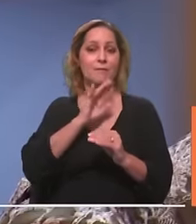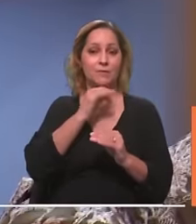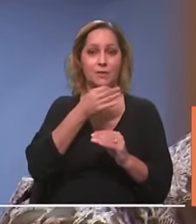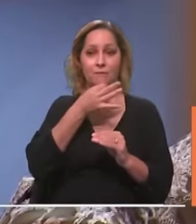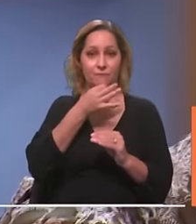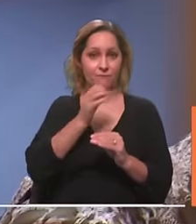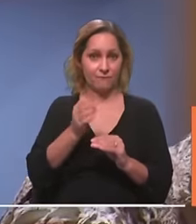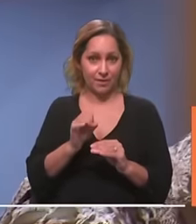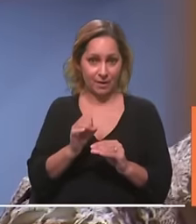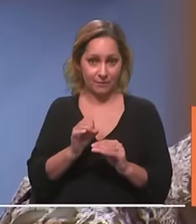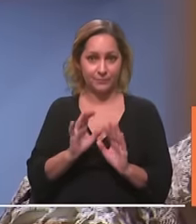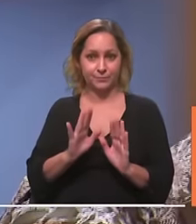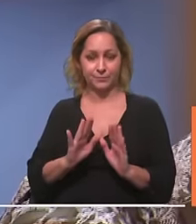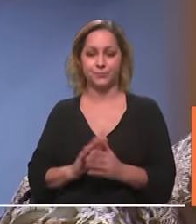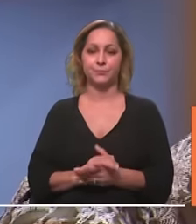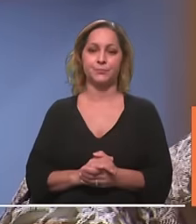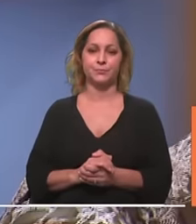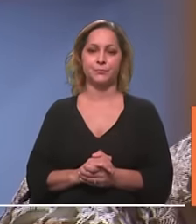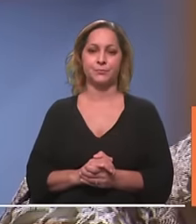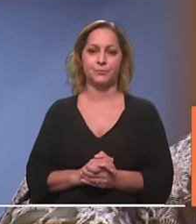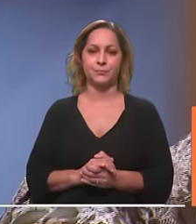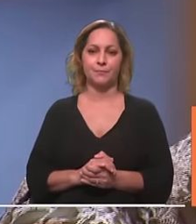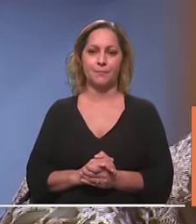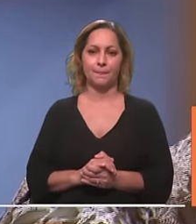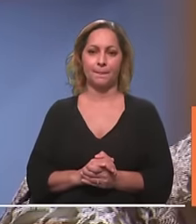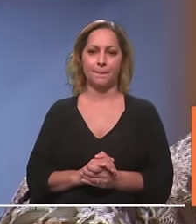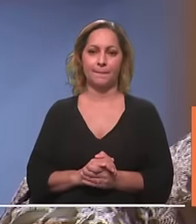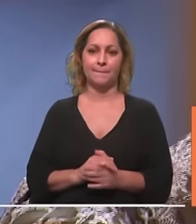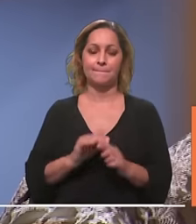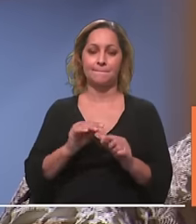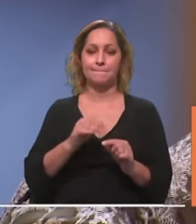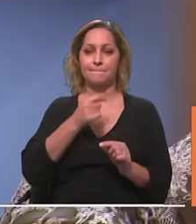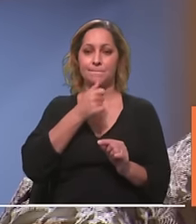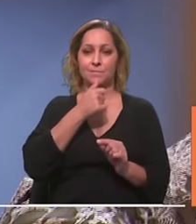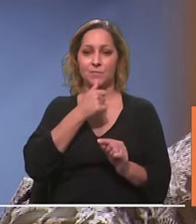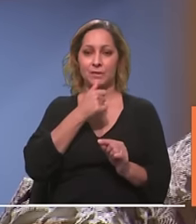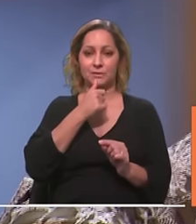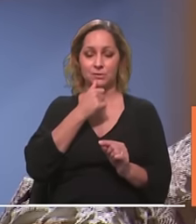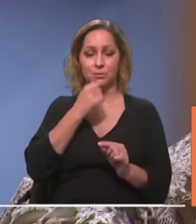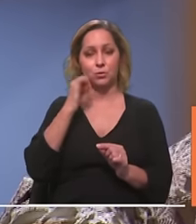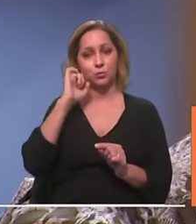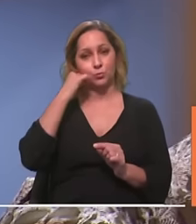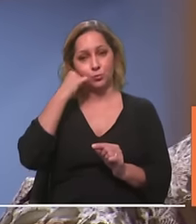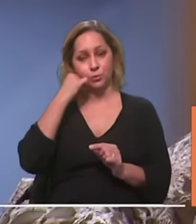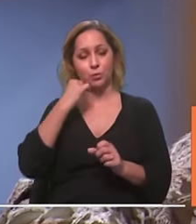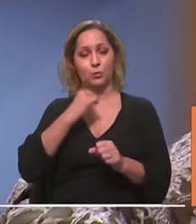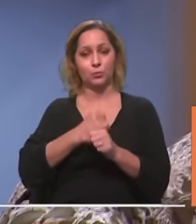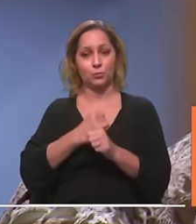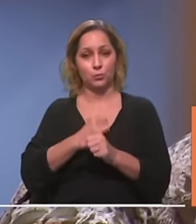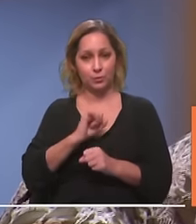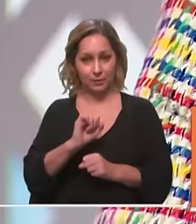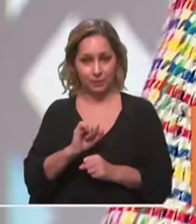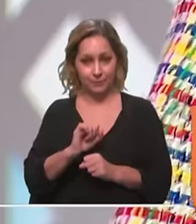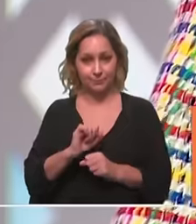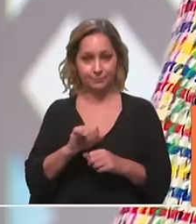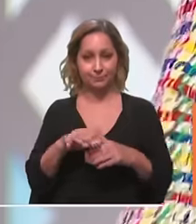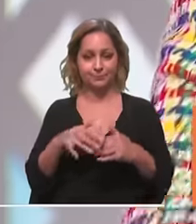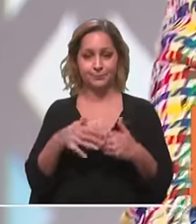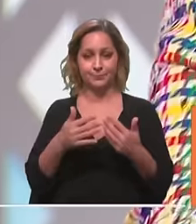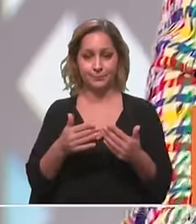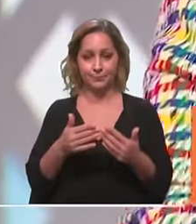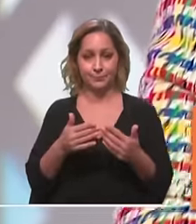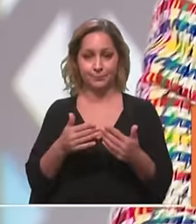decisões estas e isto vem no fundo a feitar a tua carreira e não os